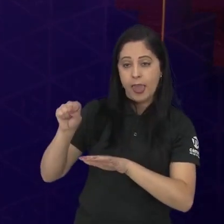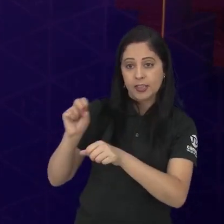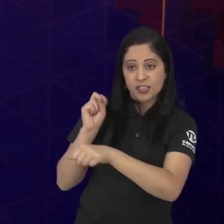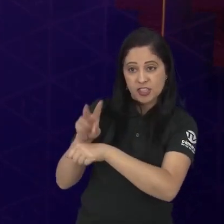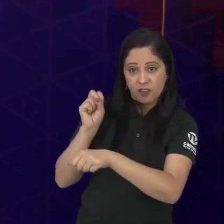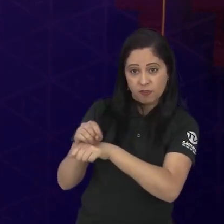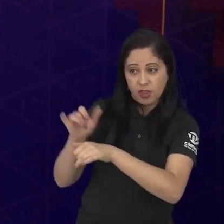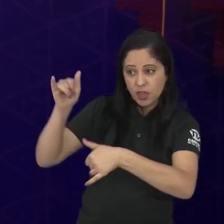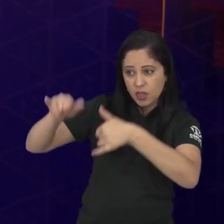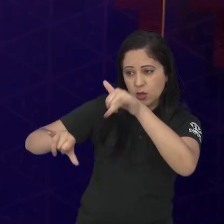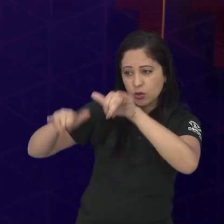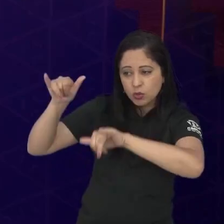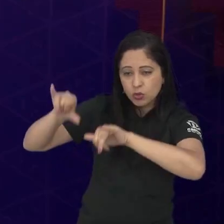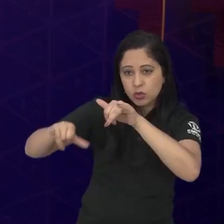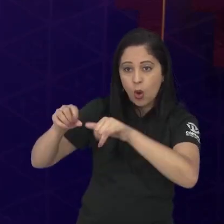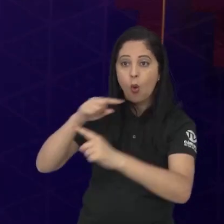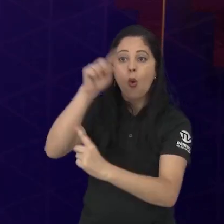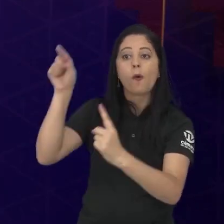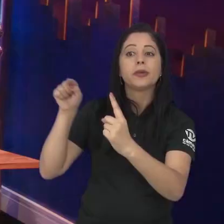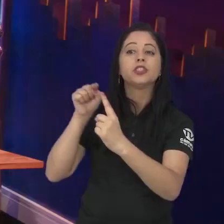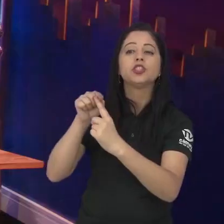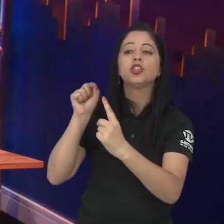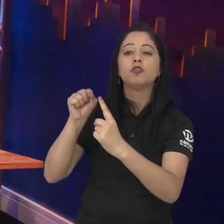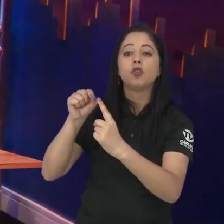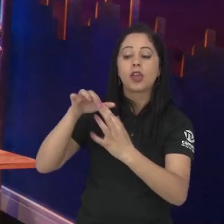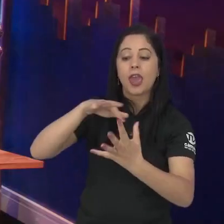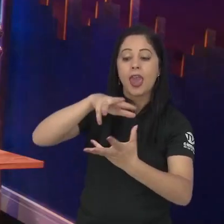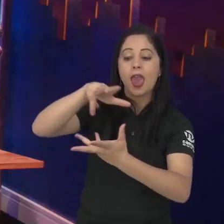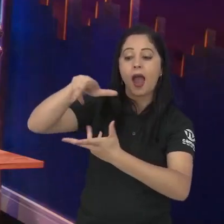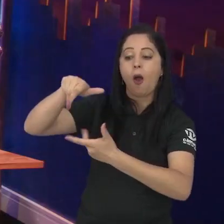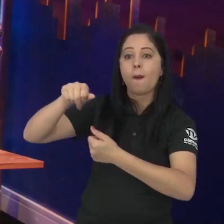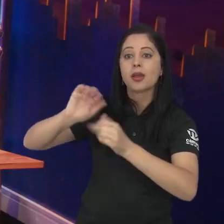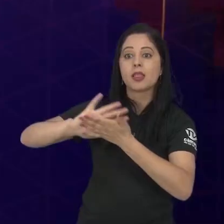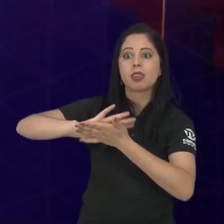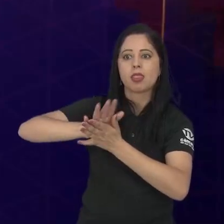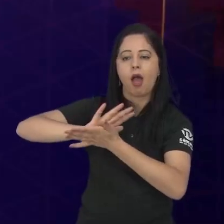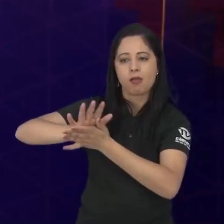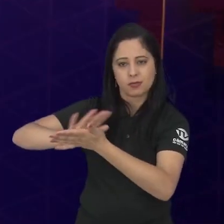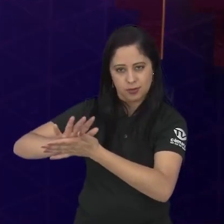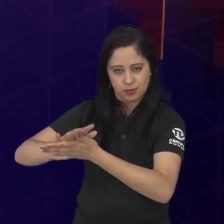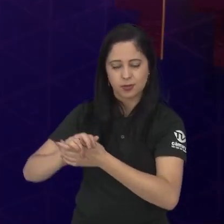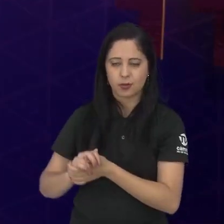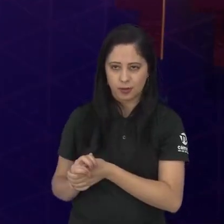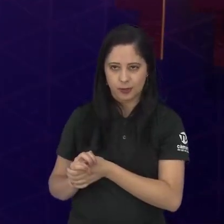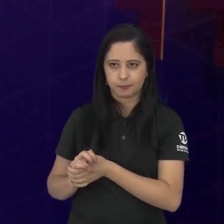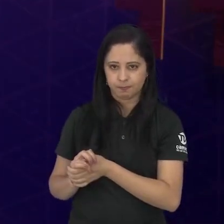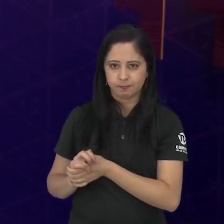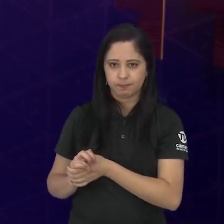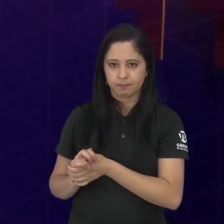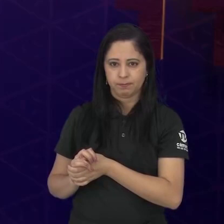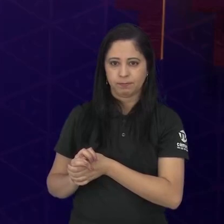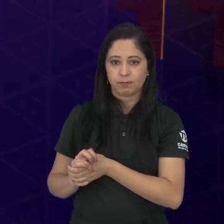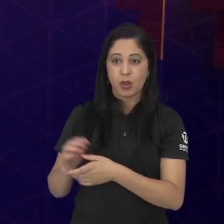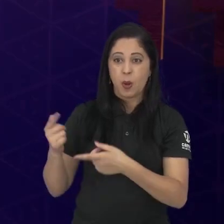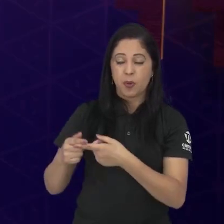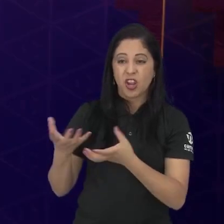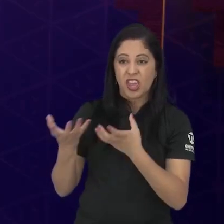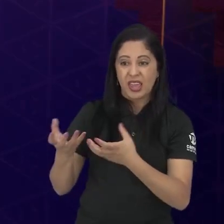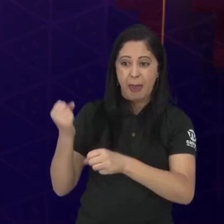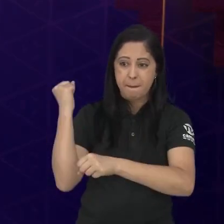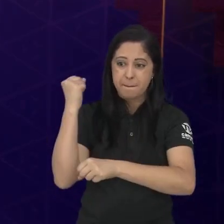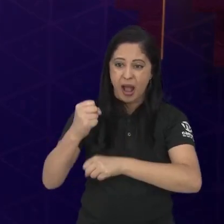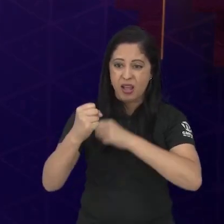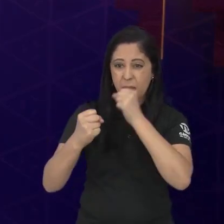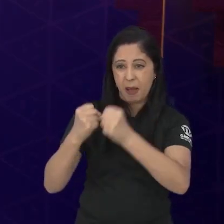em laboratório para ser uma arma química, né? Então era um vírus que foi criado para atacar outro ser